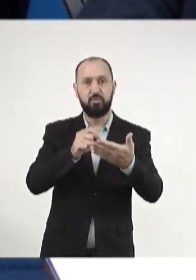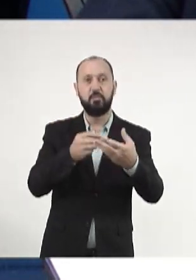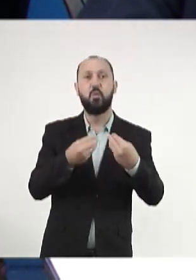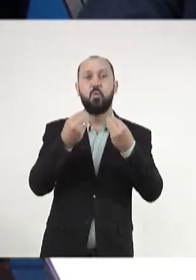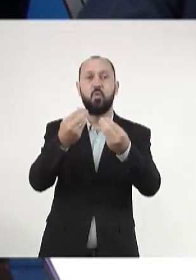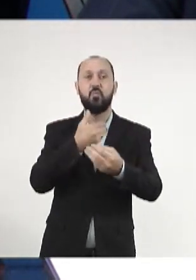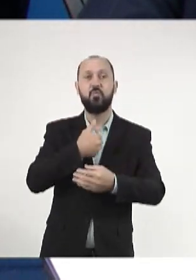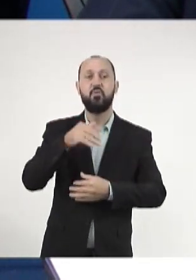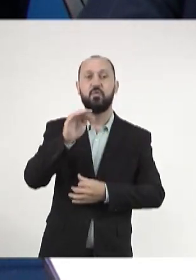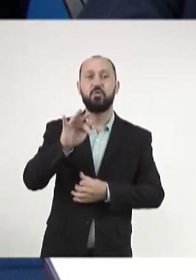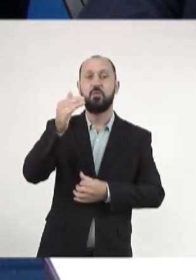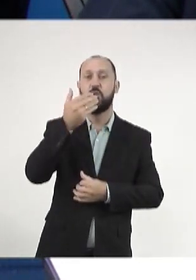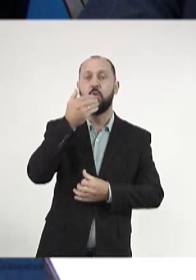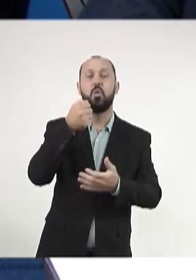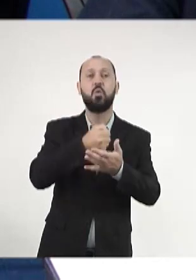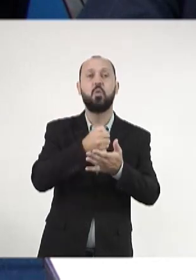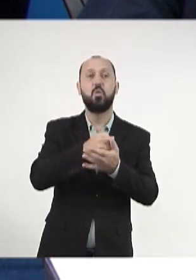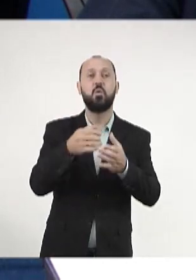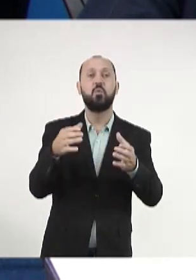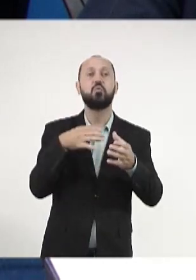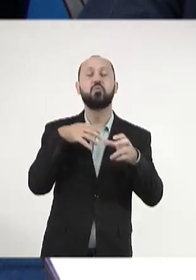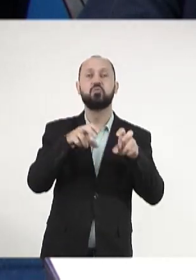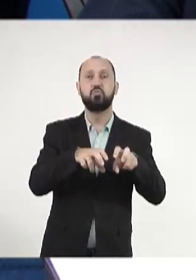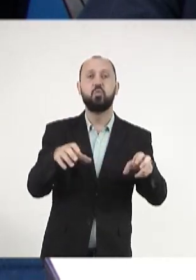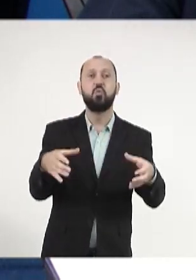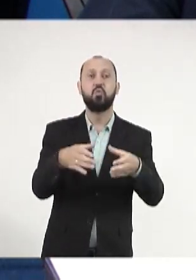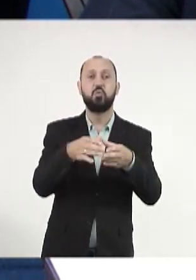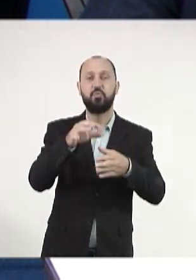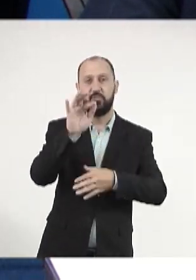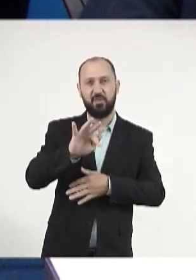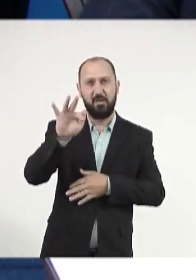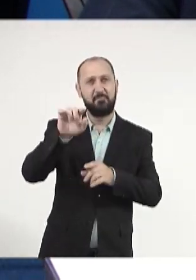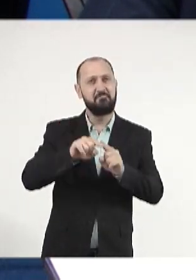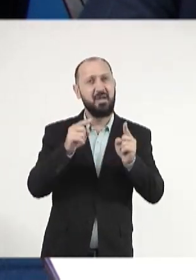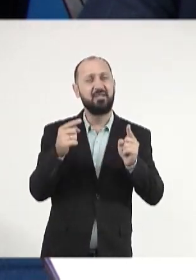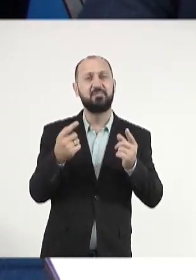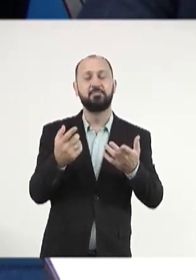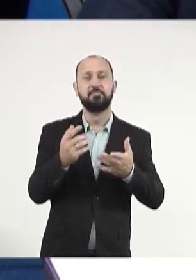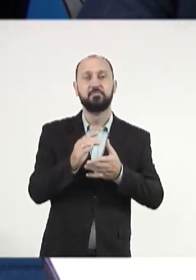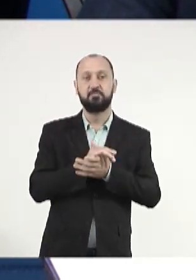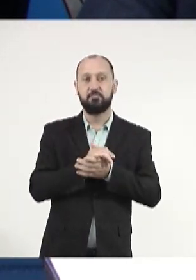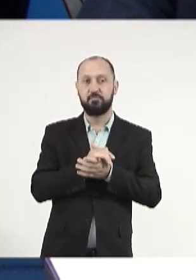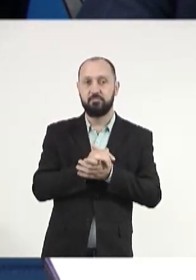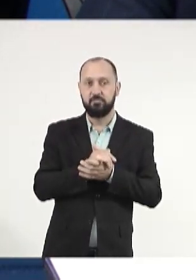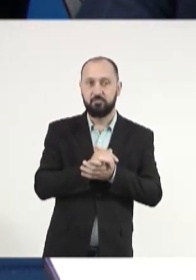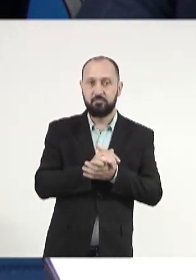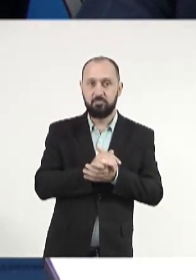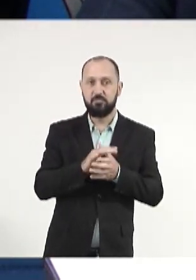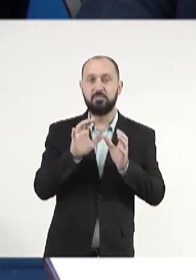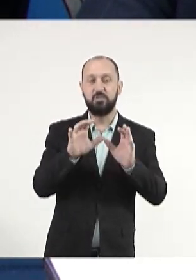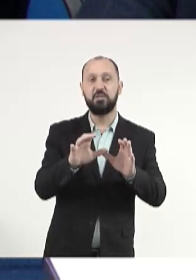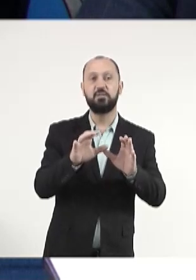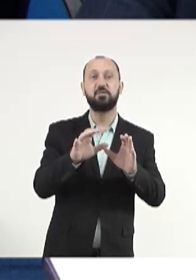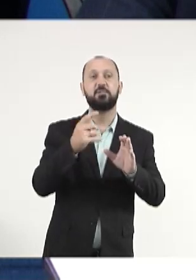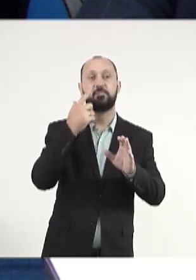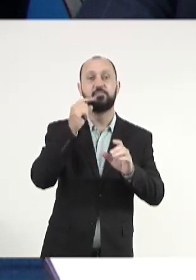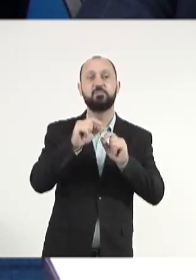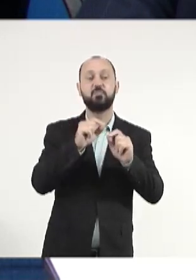para o governo federal e cobrar a nossa bancada federal também, mas sim, nesse estilo de